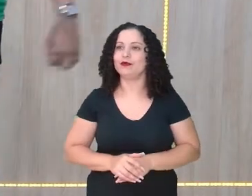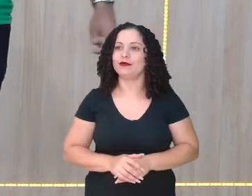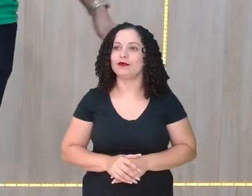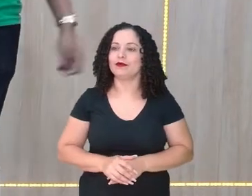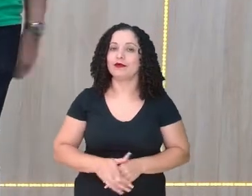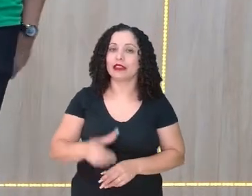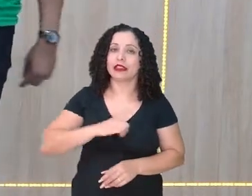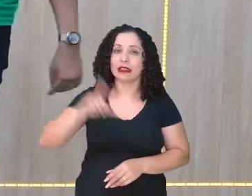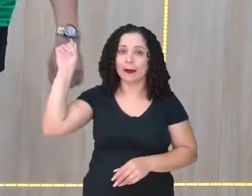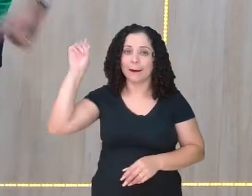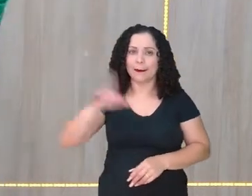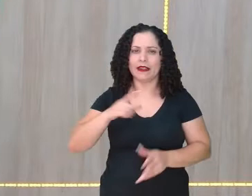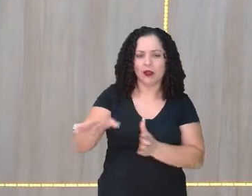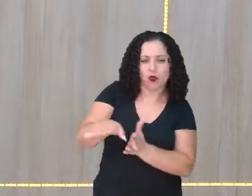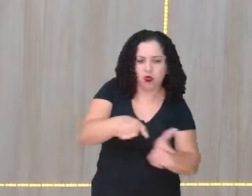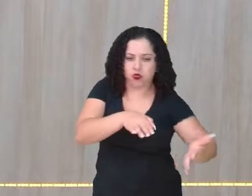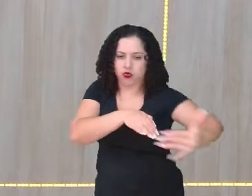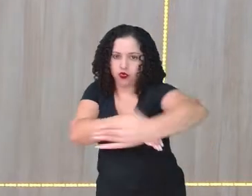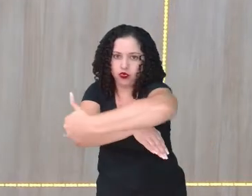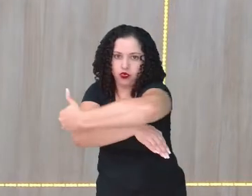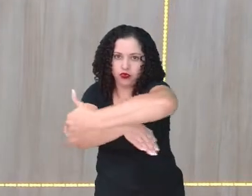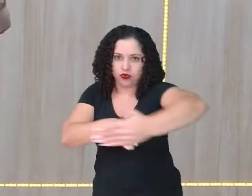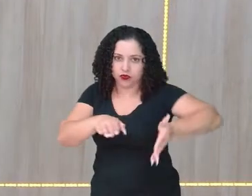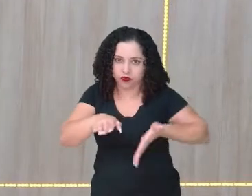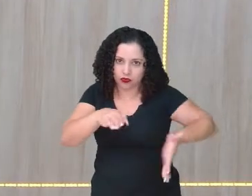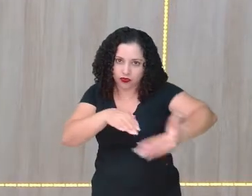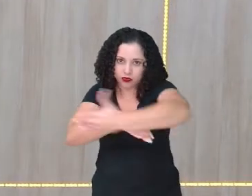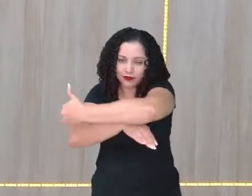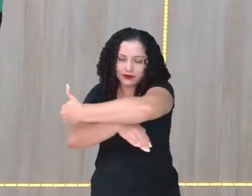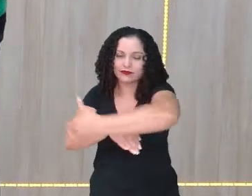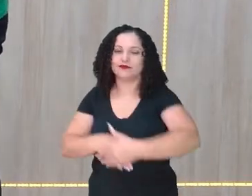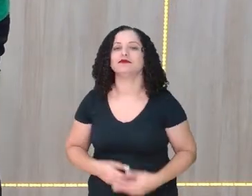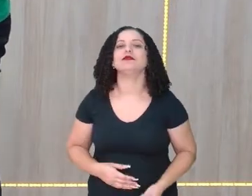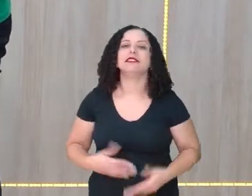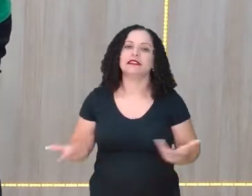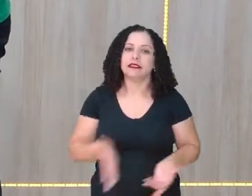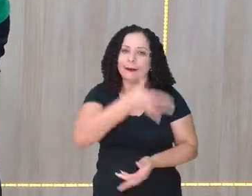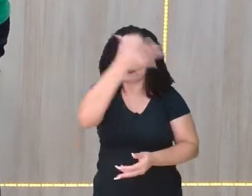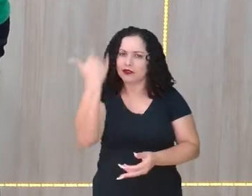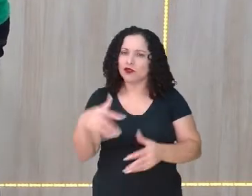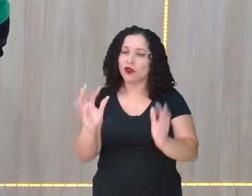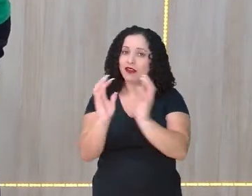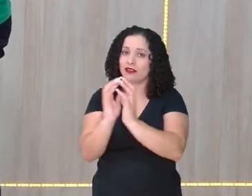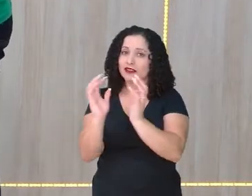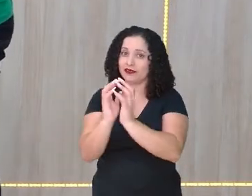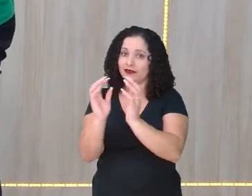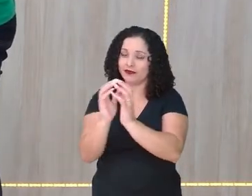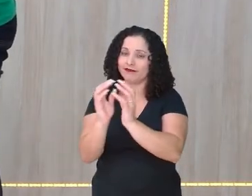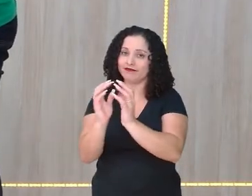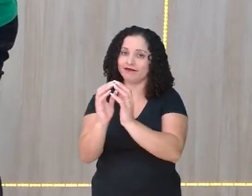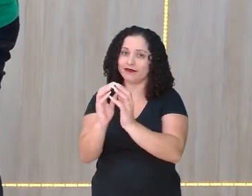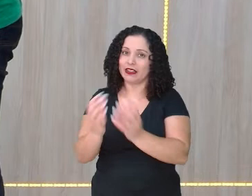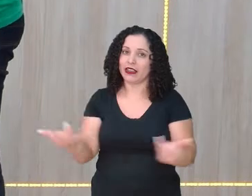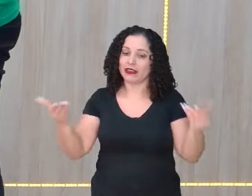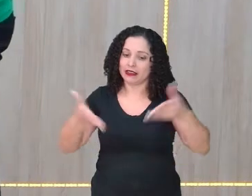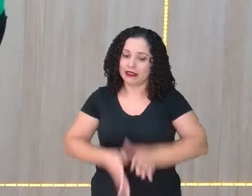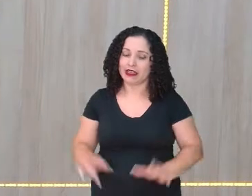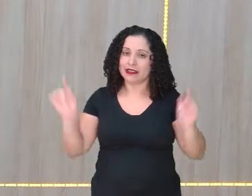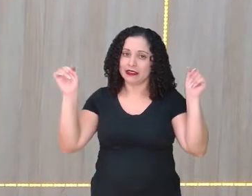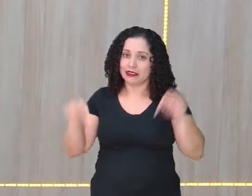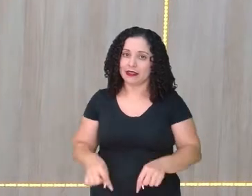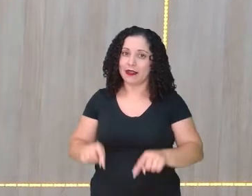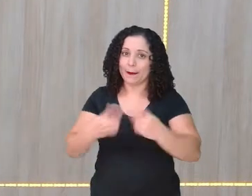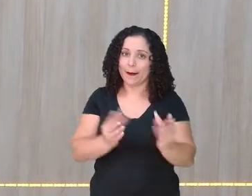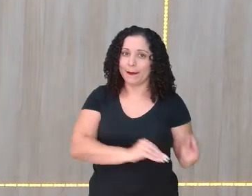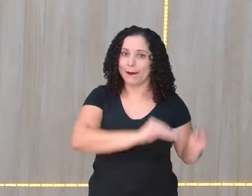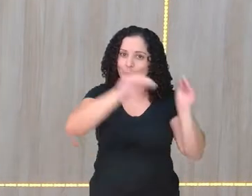da Agamenon. Tô virando já tão recifense como a minha identidade diz que eu sou. Porque eu nasci aqui, mas eu moro lá em